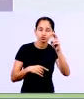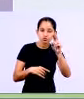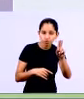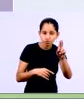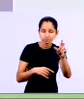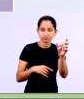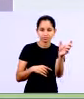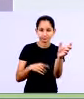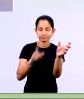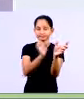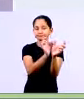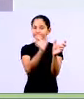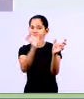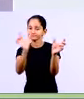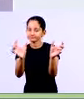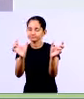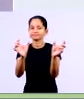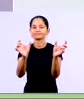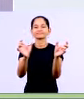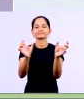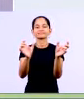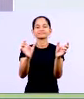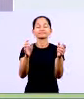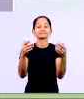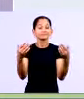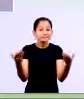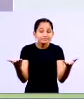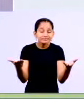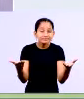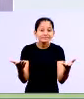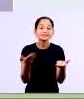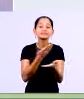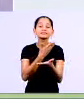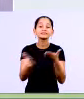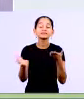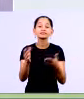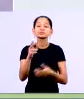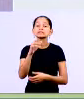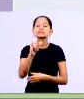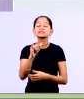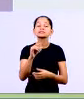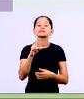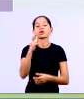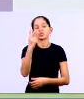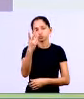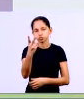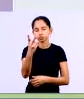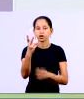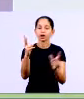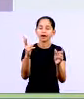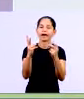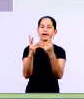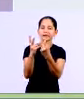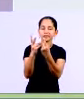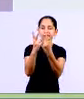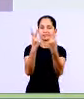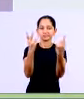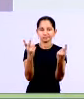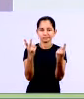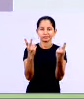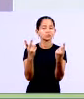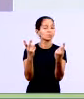gente, não perdeu o acento. Só perdeu o acento se tivesse duas. Se duas encrenqueirinhas ficaram do lado de